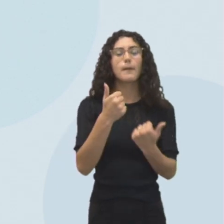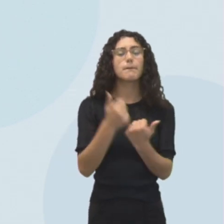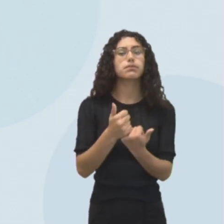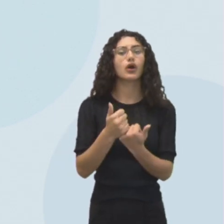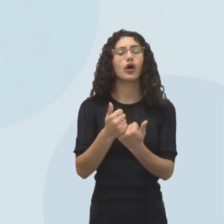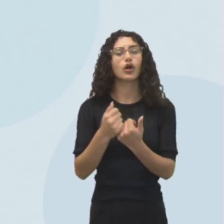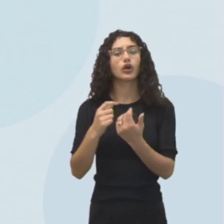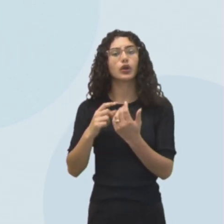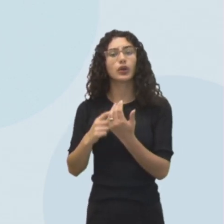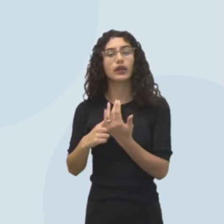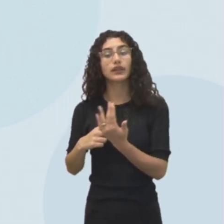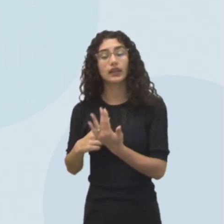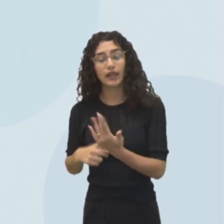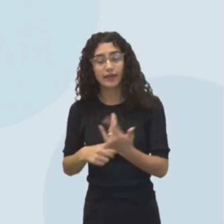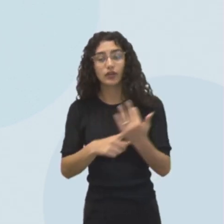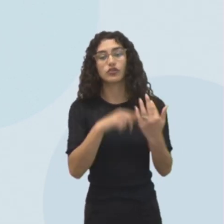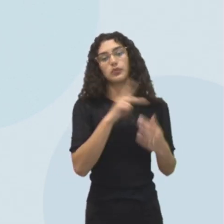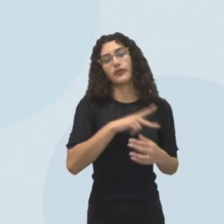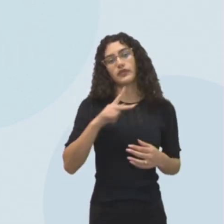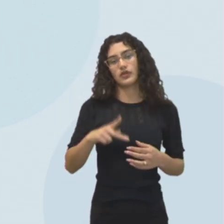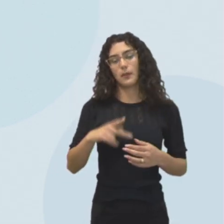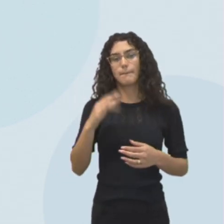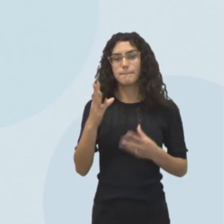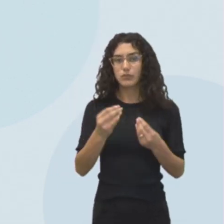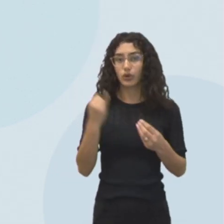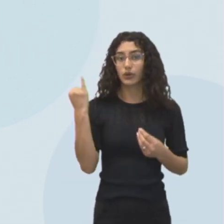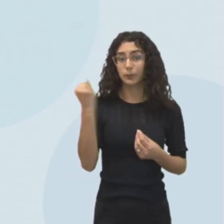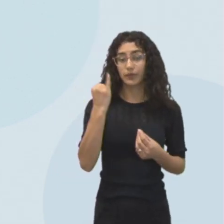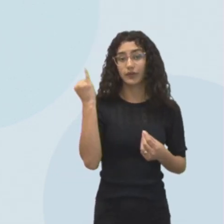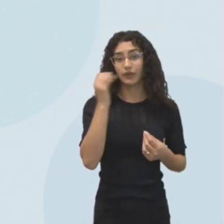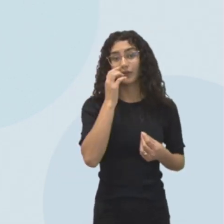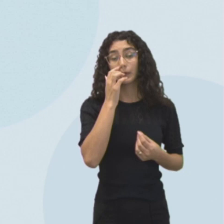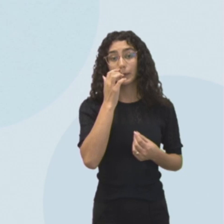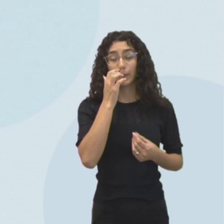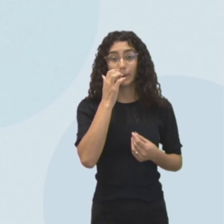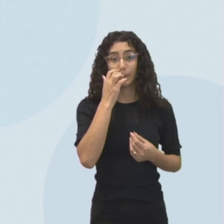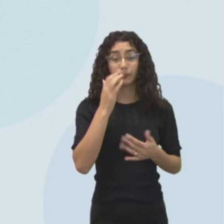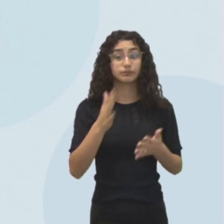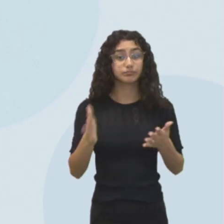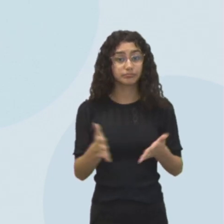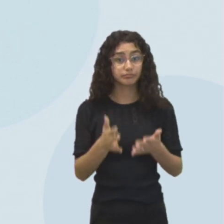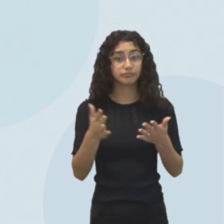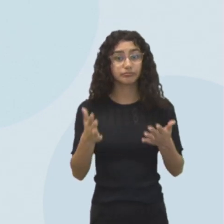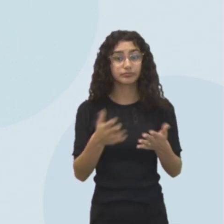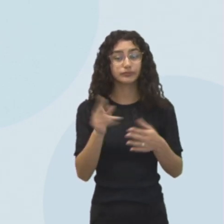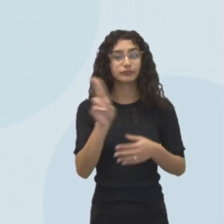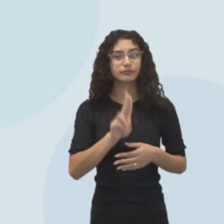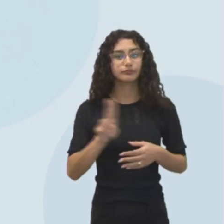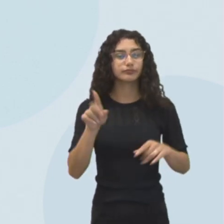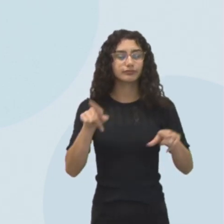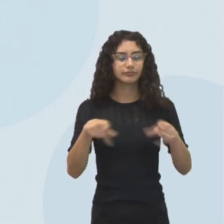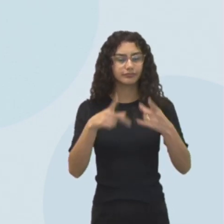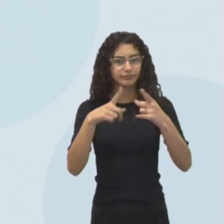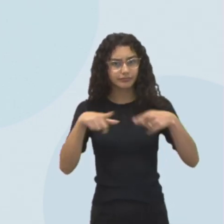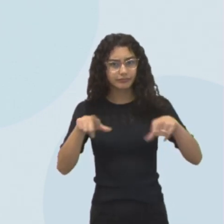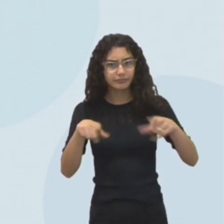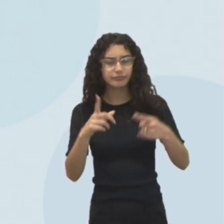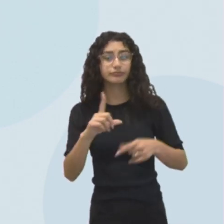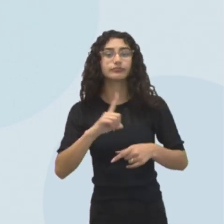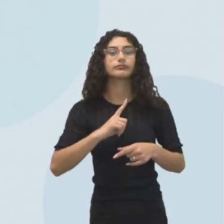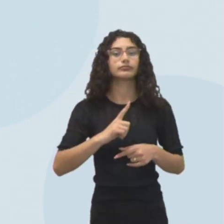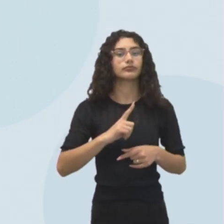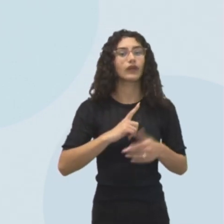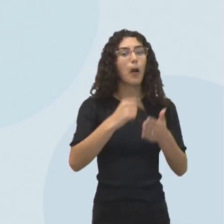de tecnologia foi fundamental. Se a intenção mesmo é usar a música, o efeito sonoro e